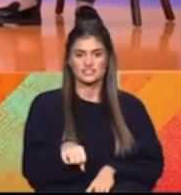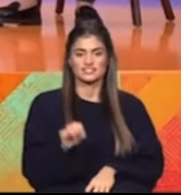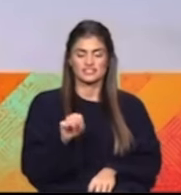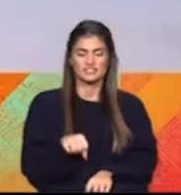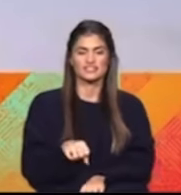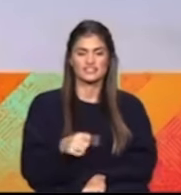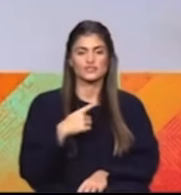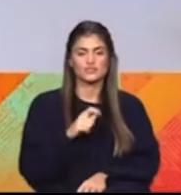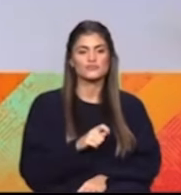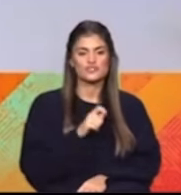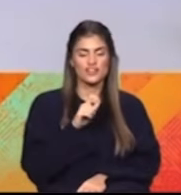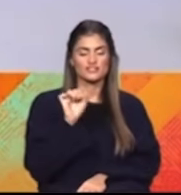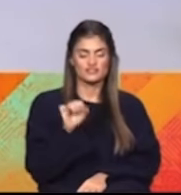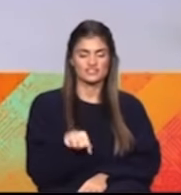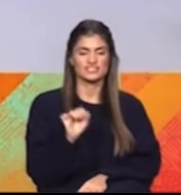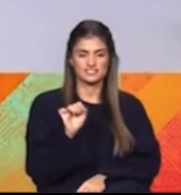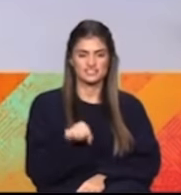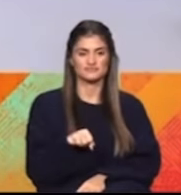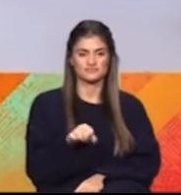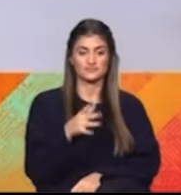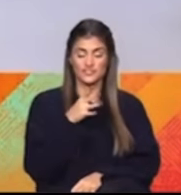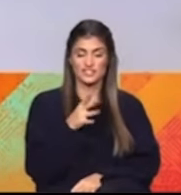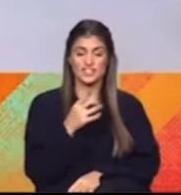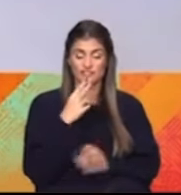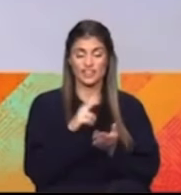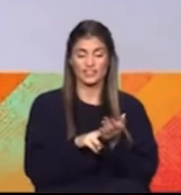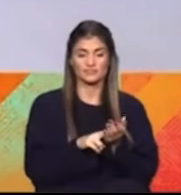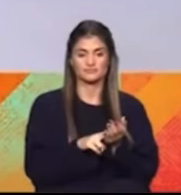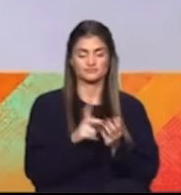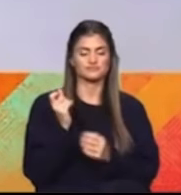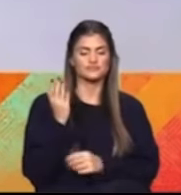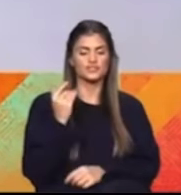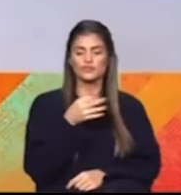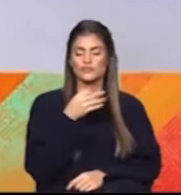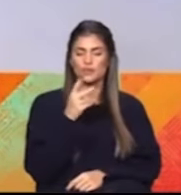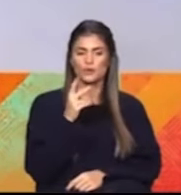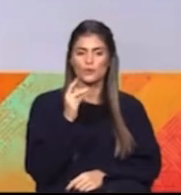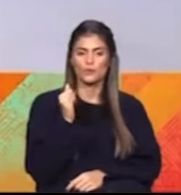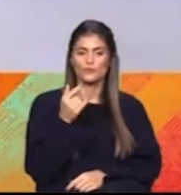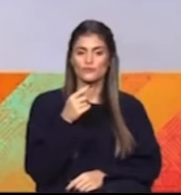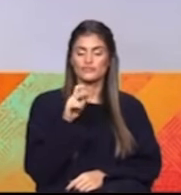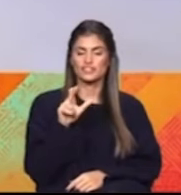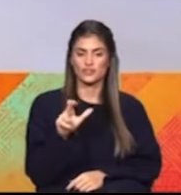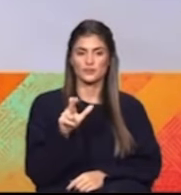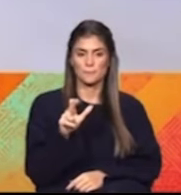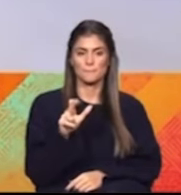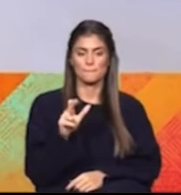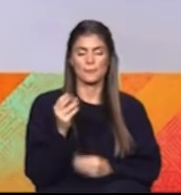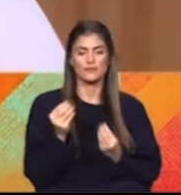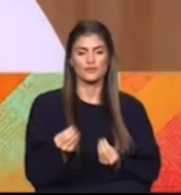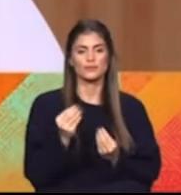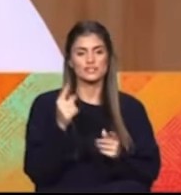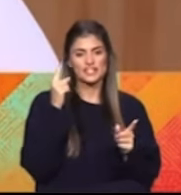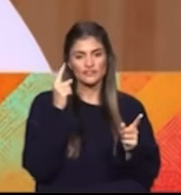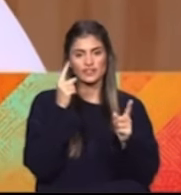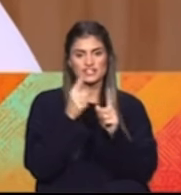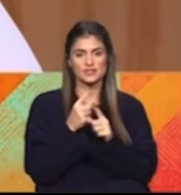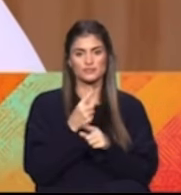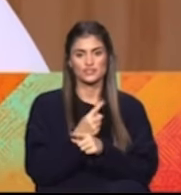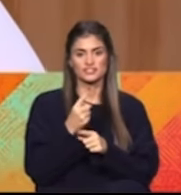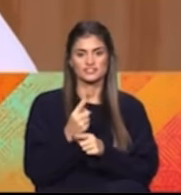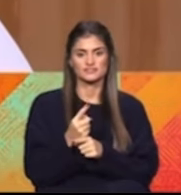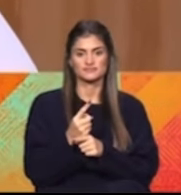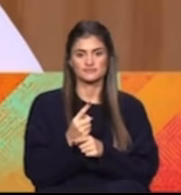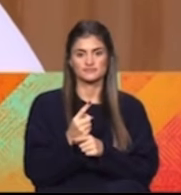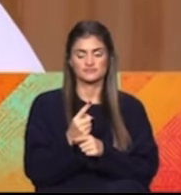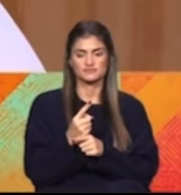estou emocionado. Diz, estamos, diz, estamos. Não, estamos, eu estava a dizer que é verdade que há pouco falou no Vítor Matone. Verdade. E foi bom essa referência no porque... Vítor Matone,